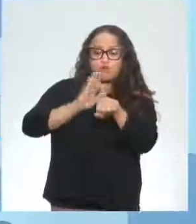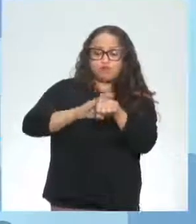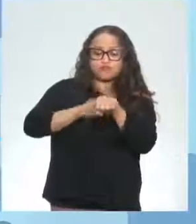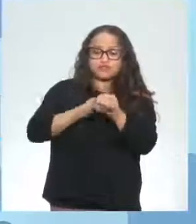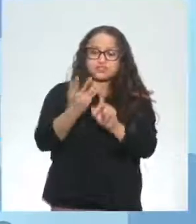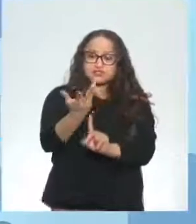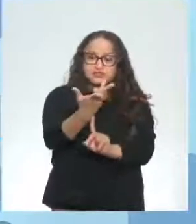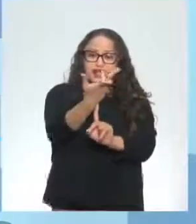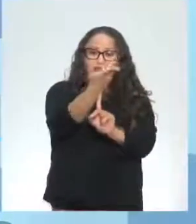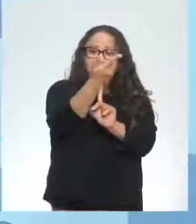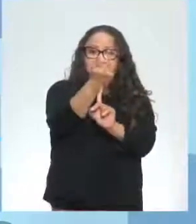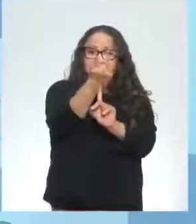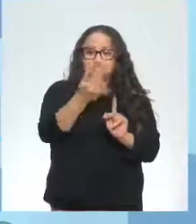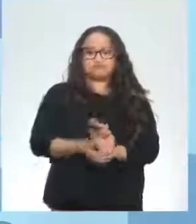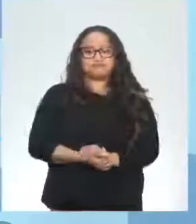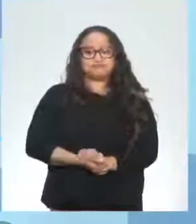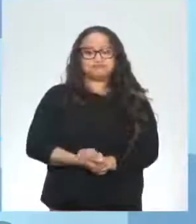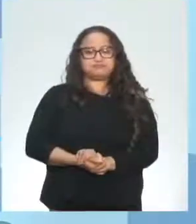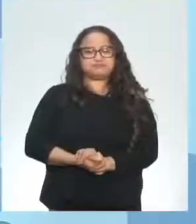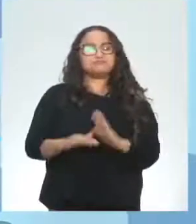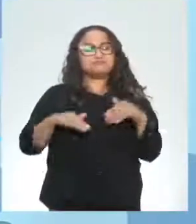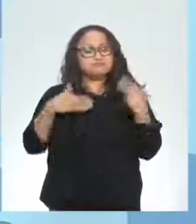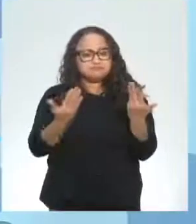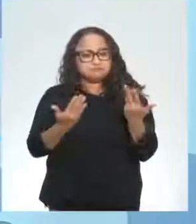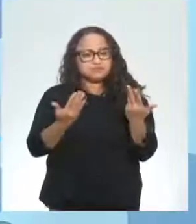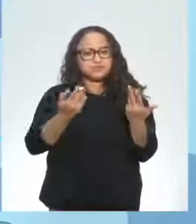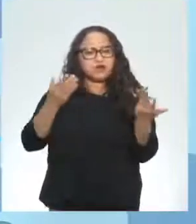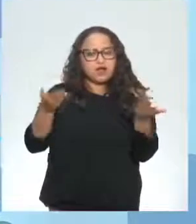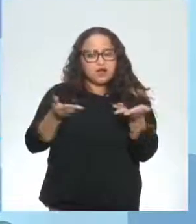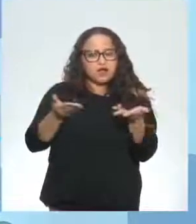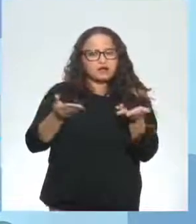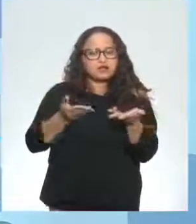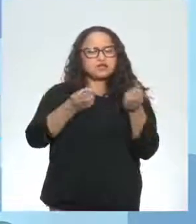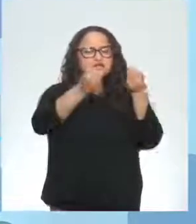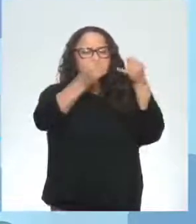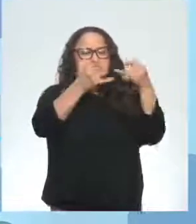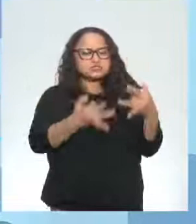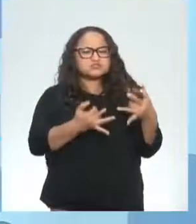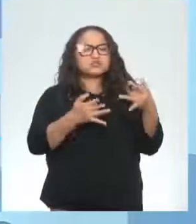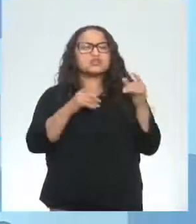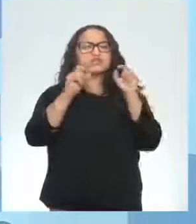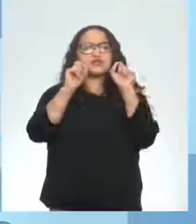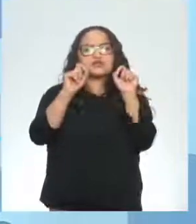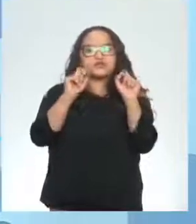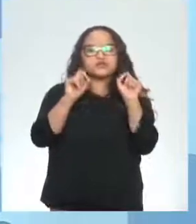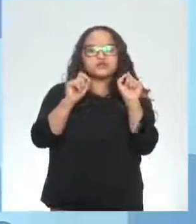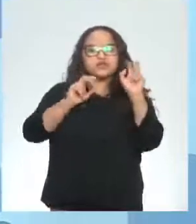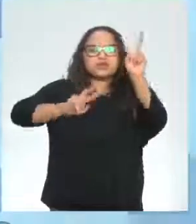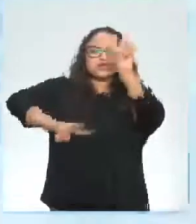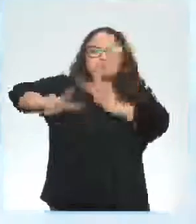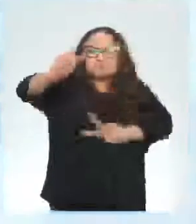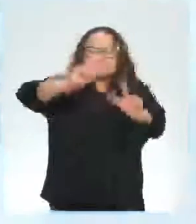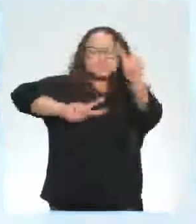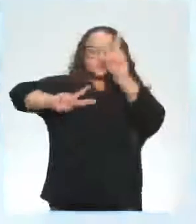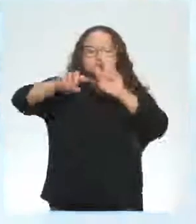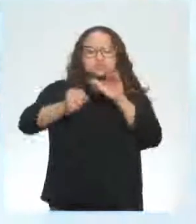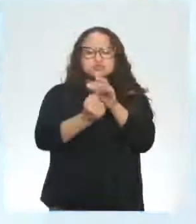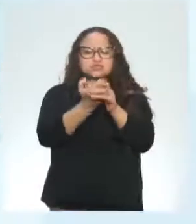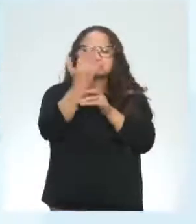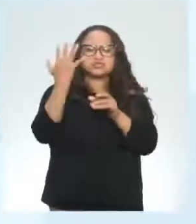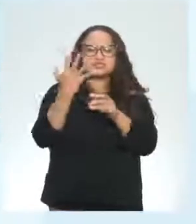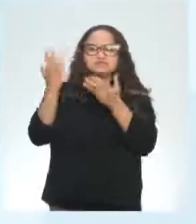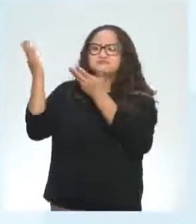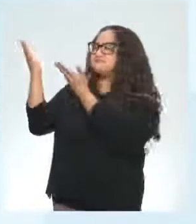obra. Tá? Então, vamos lá. Vamos agora falar um pouquinho sobre os processos de criação em artes visuais. A gente está observando aí,